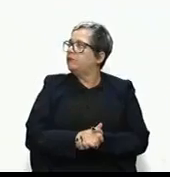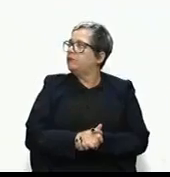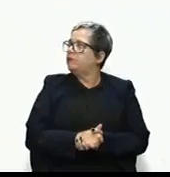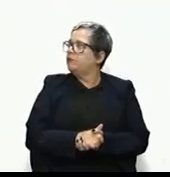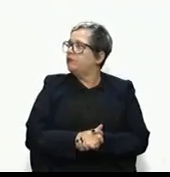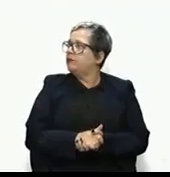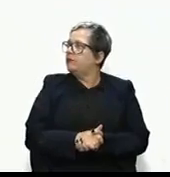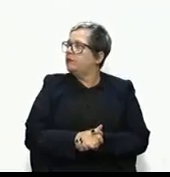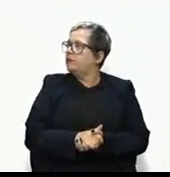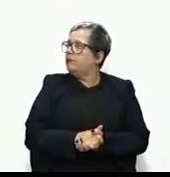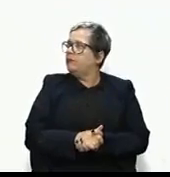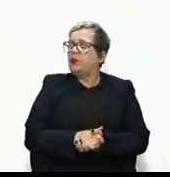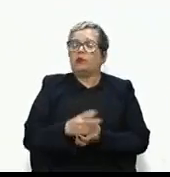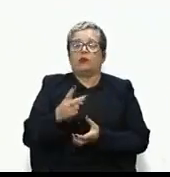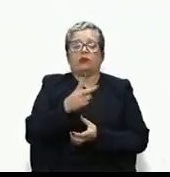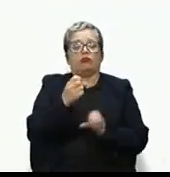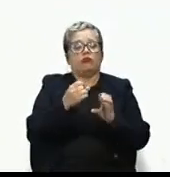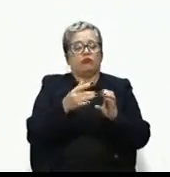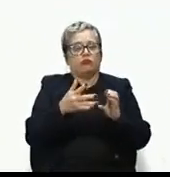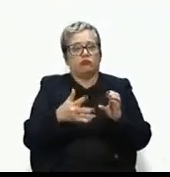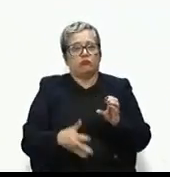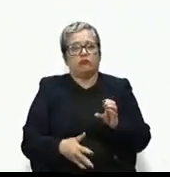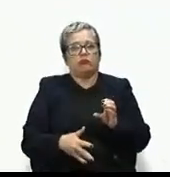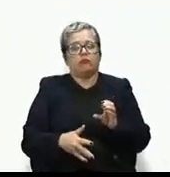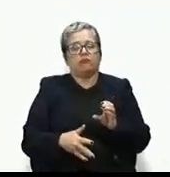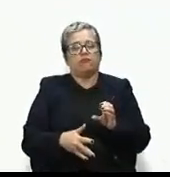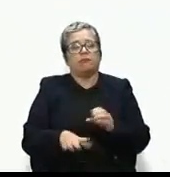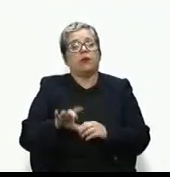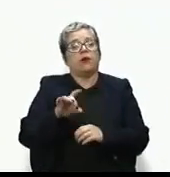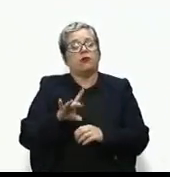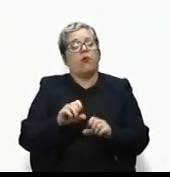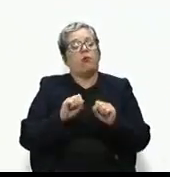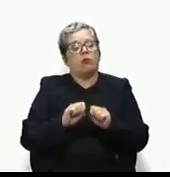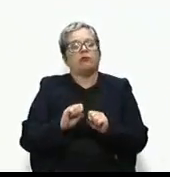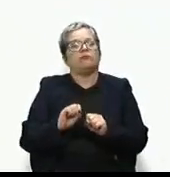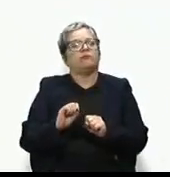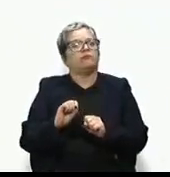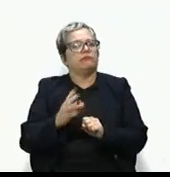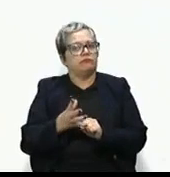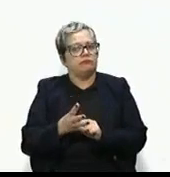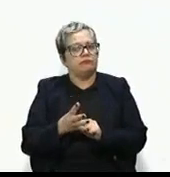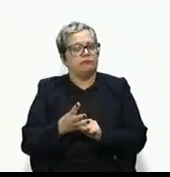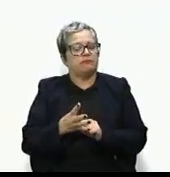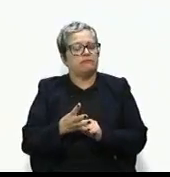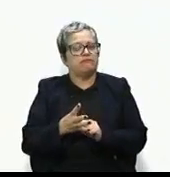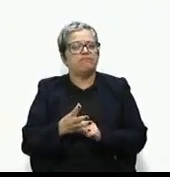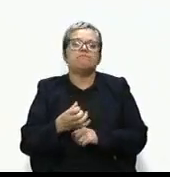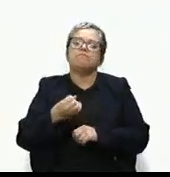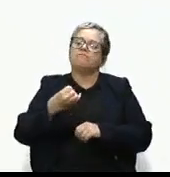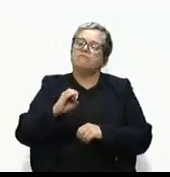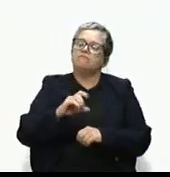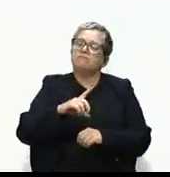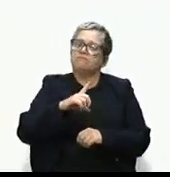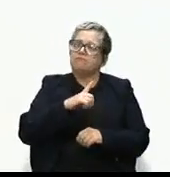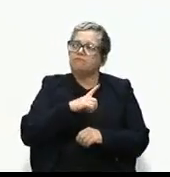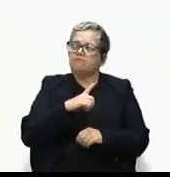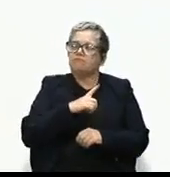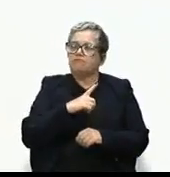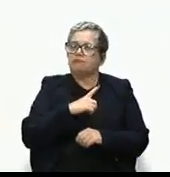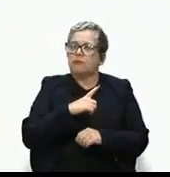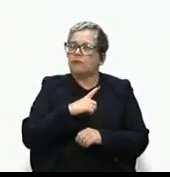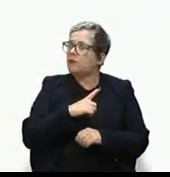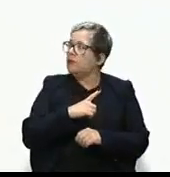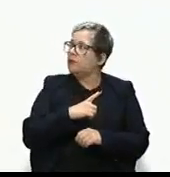Então, nós temos esses dois elementos que só é possível se nós tivermos